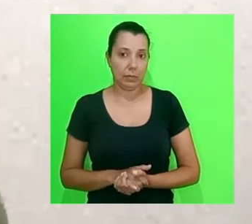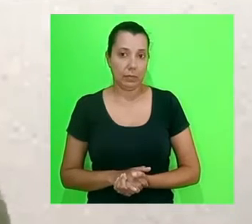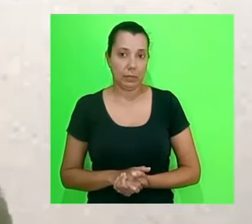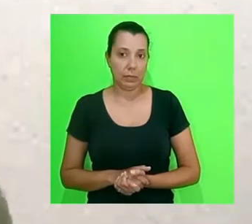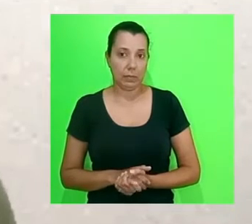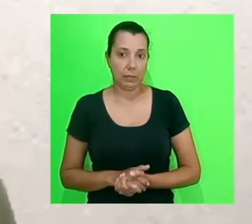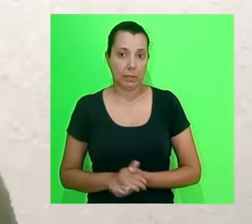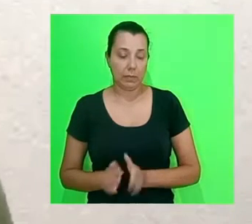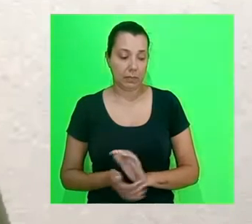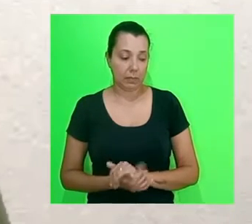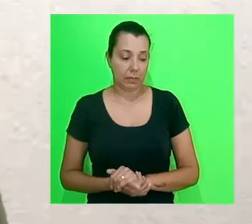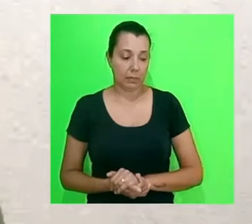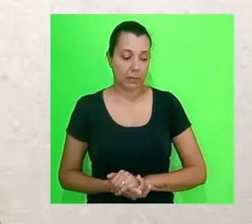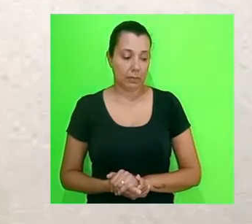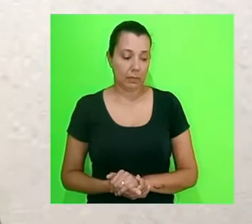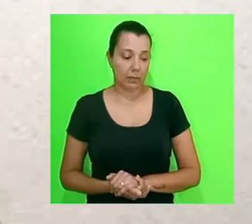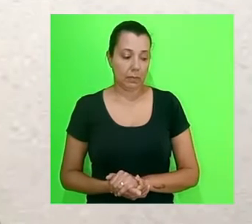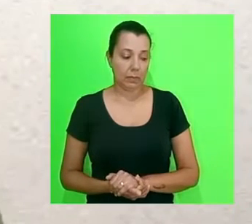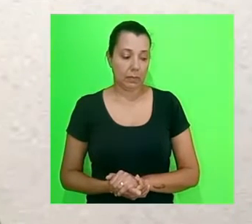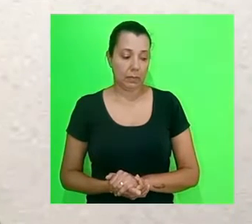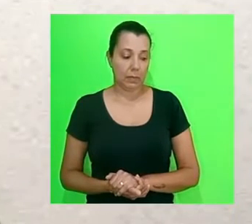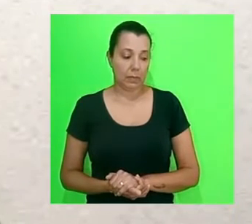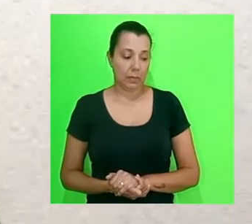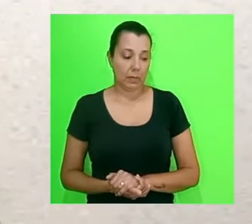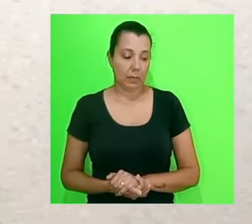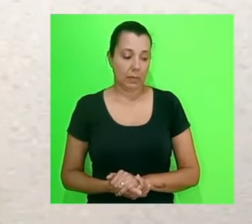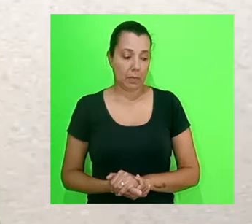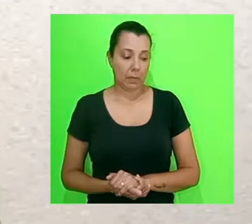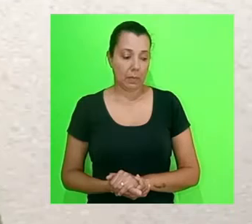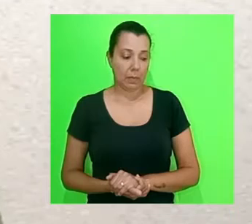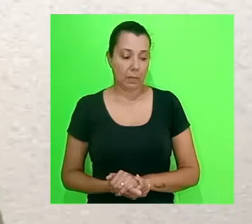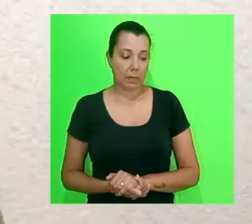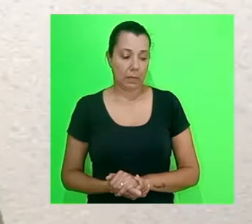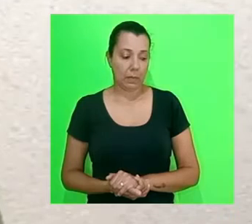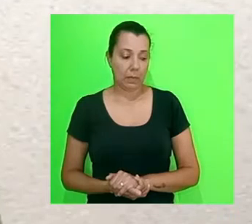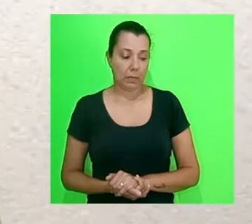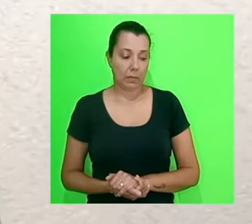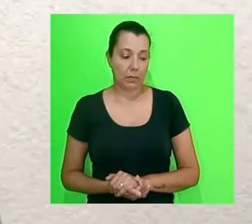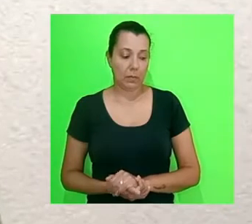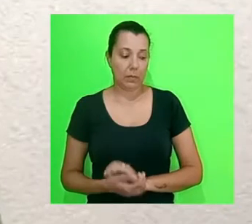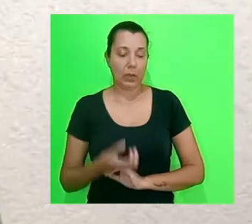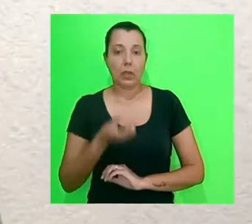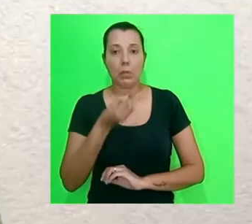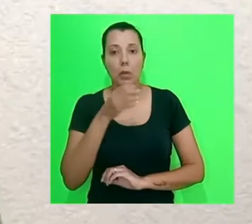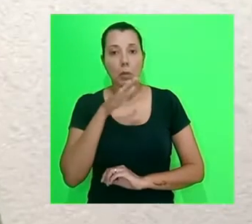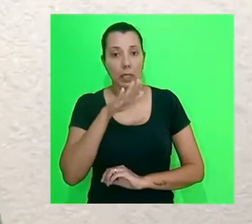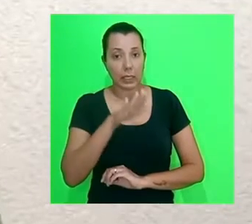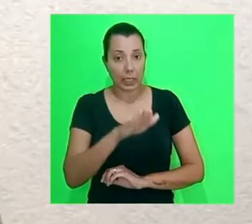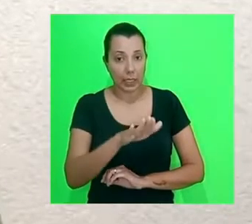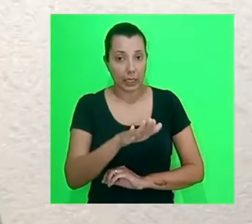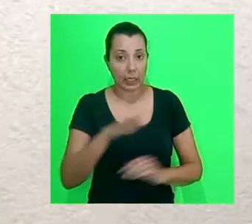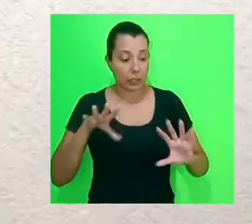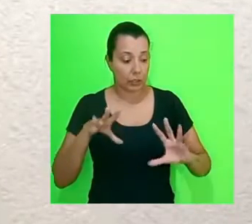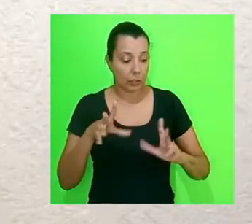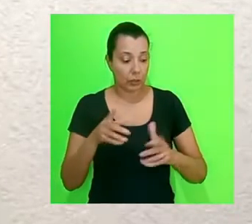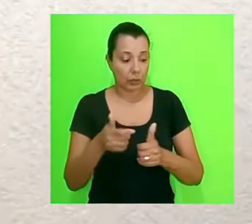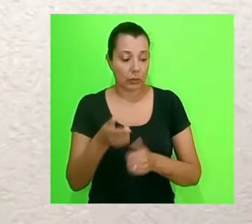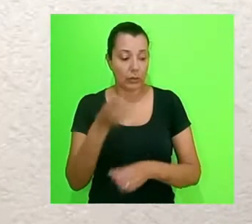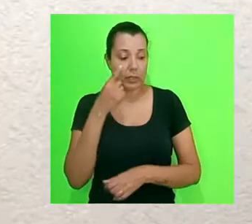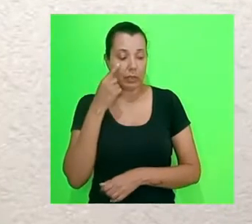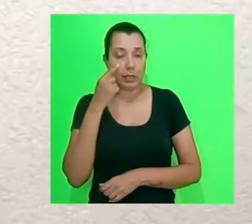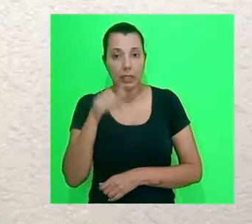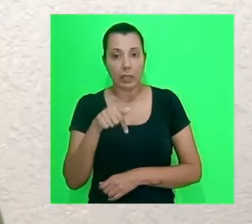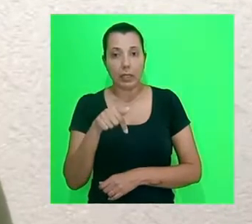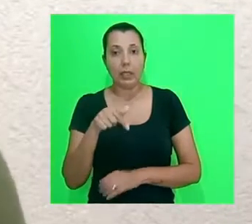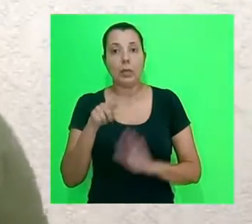diretoria do sindicato. Bom, também é um enorme prazer estar aqui discutindo esse tema tão importante, tão atual,